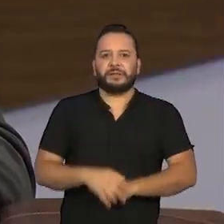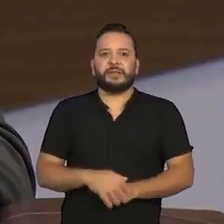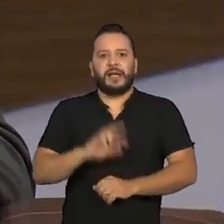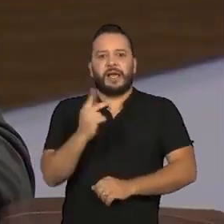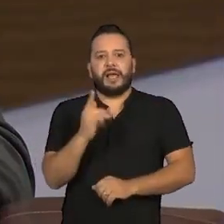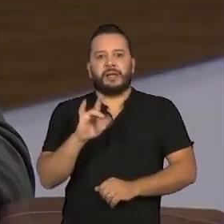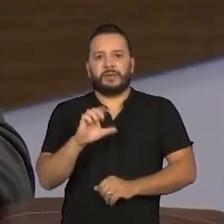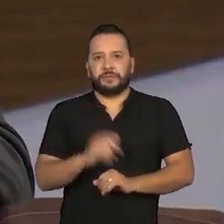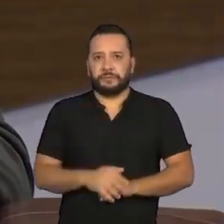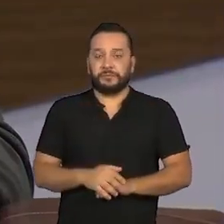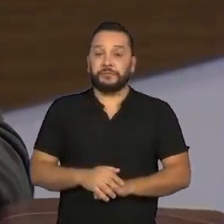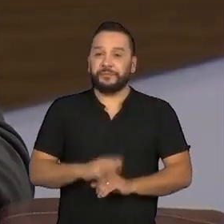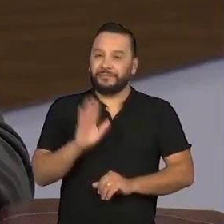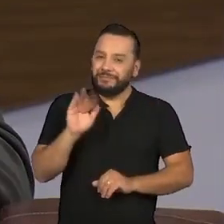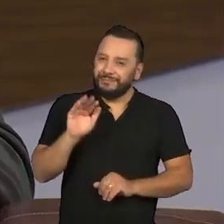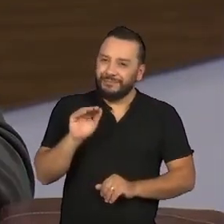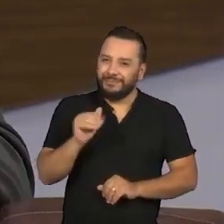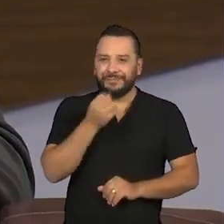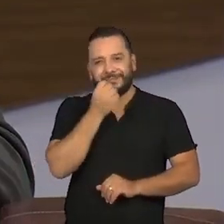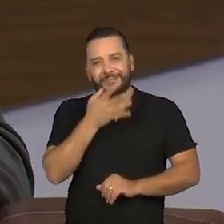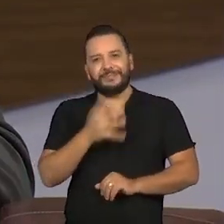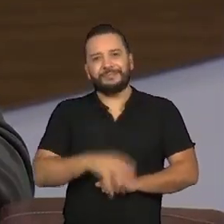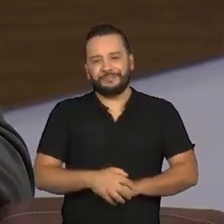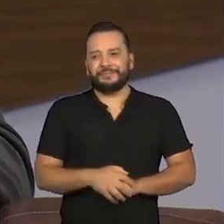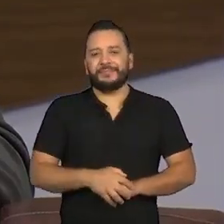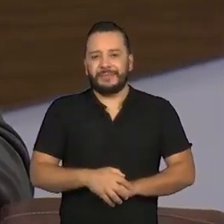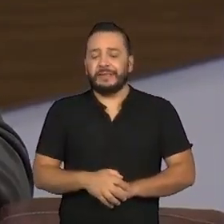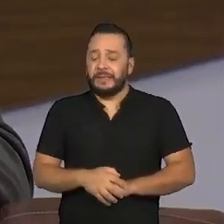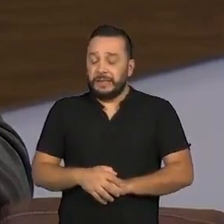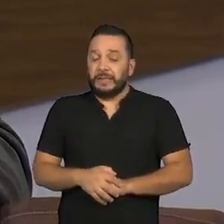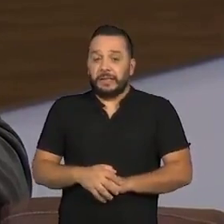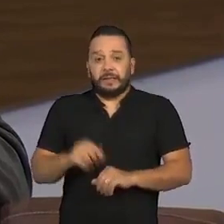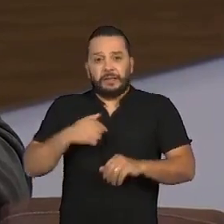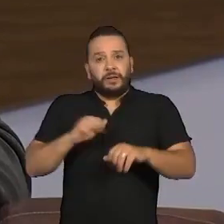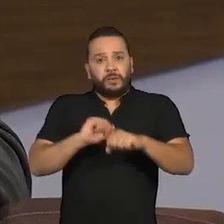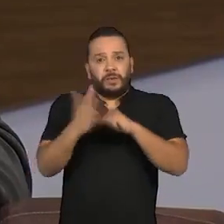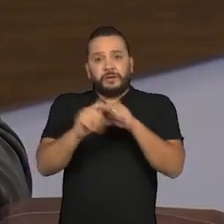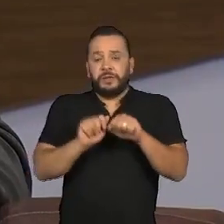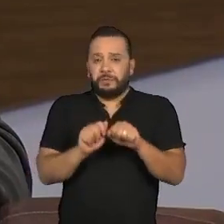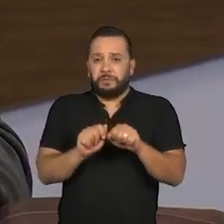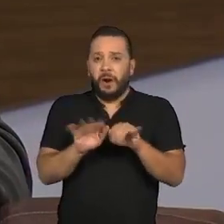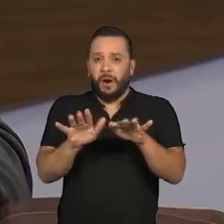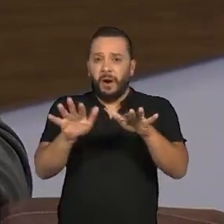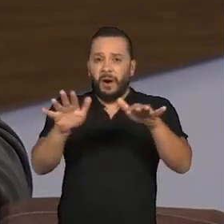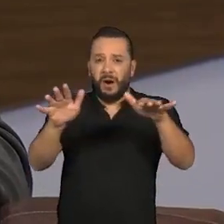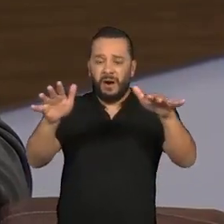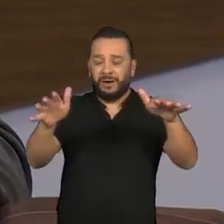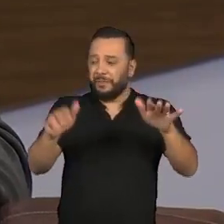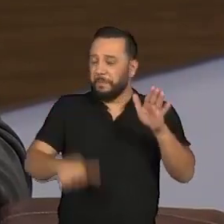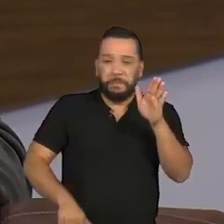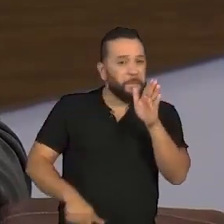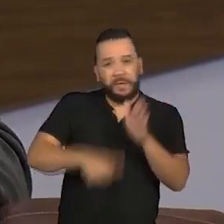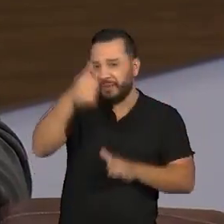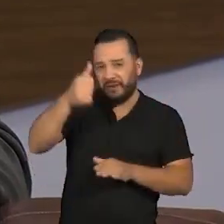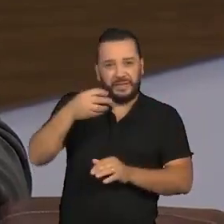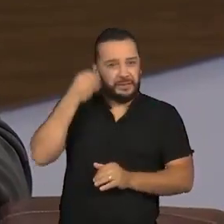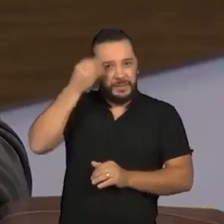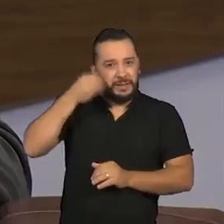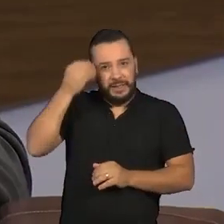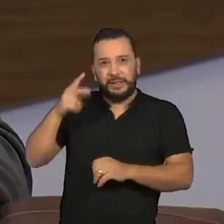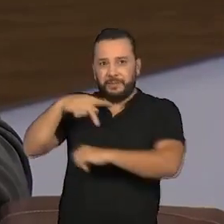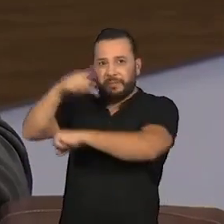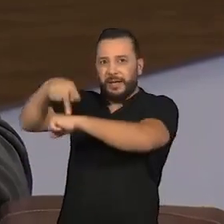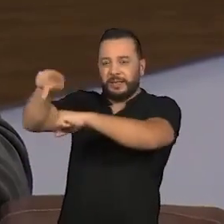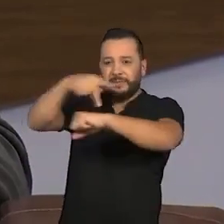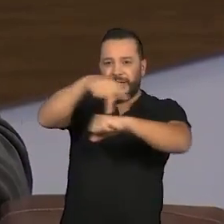Essa pandemia, tudo bem? Ela colocou o mundo diante de uma situação que nunca tinha sido vivida e, evidentemente, todos os países